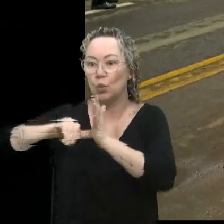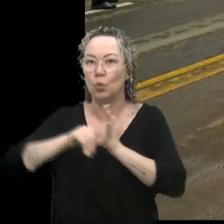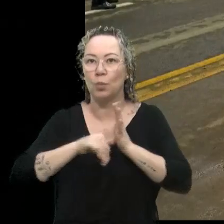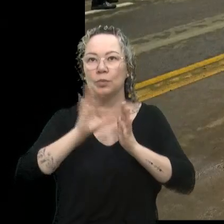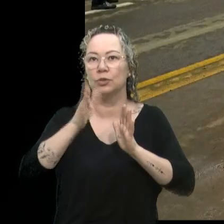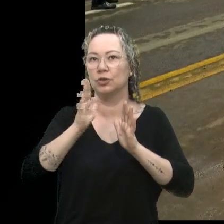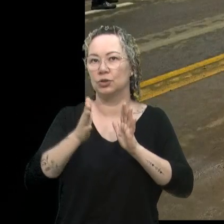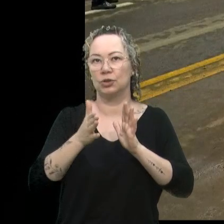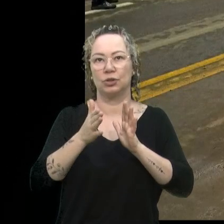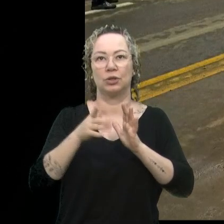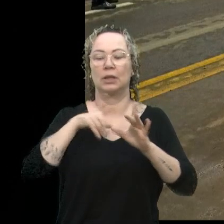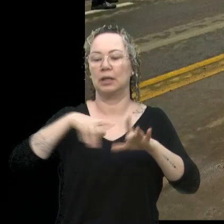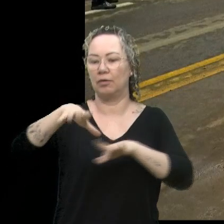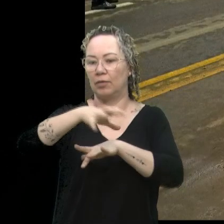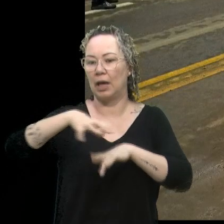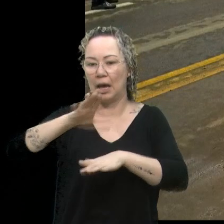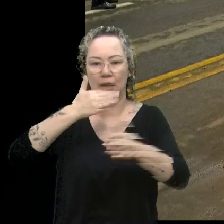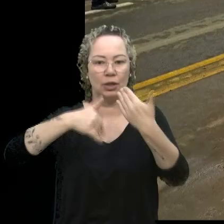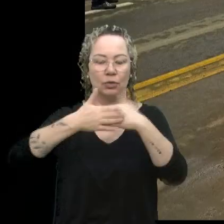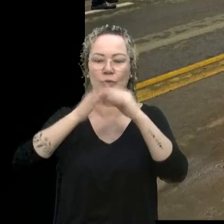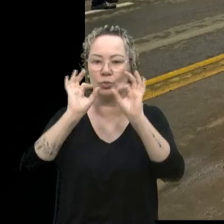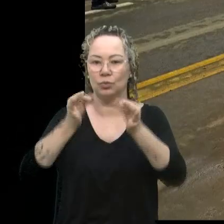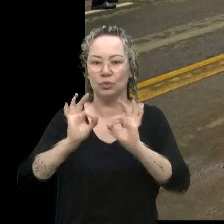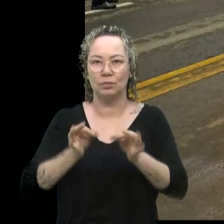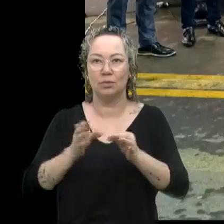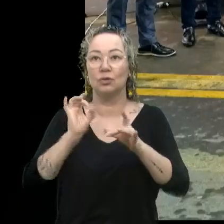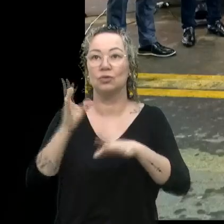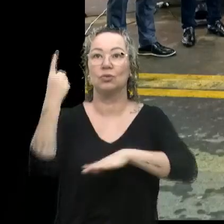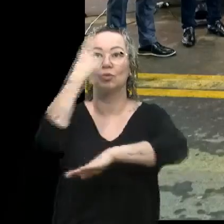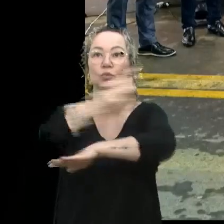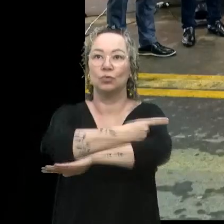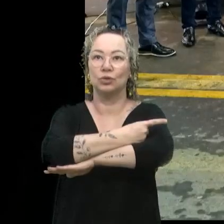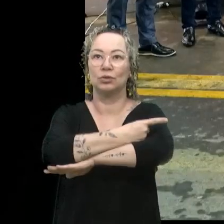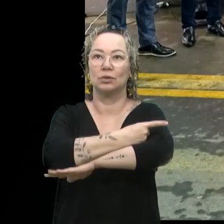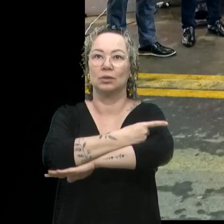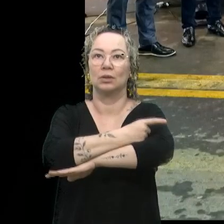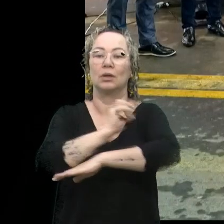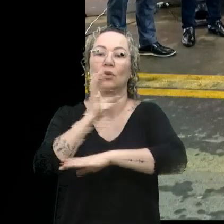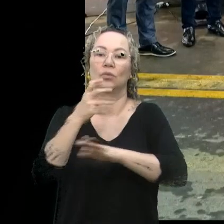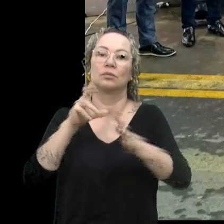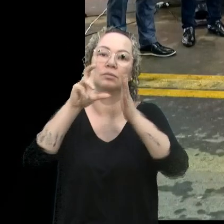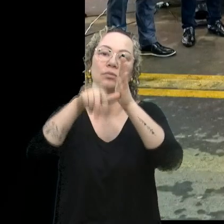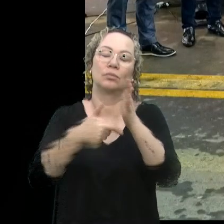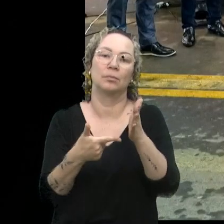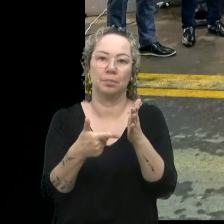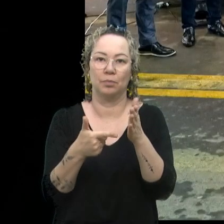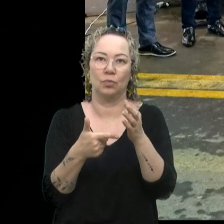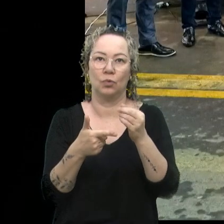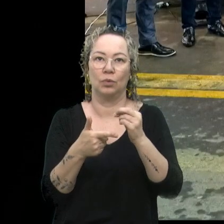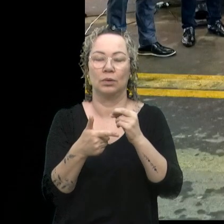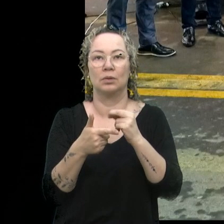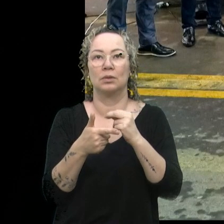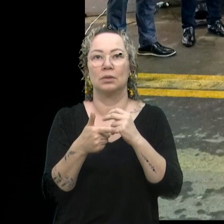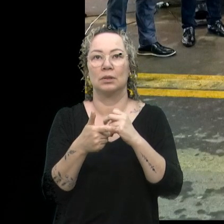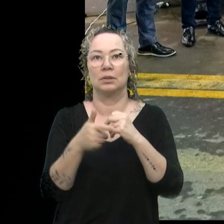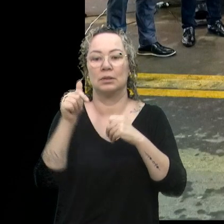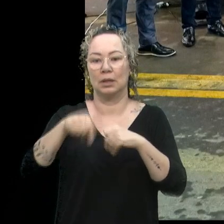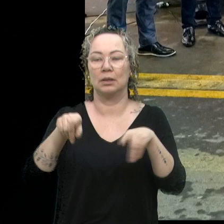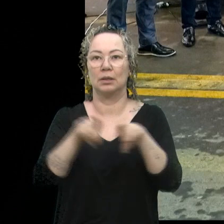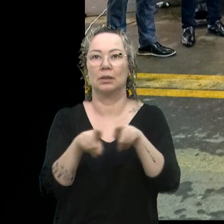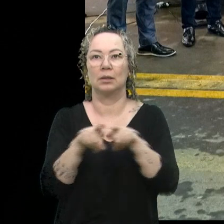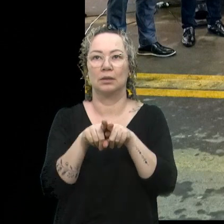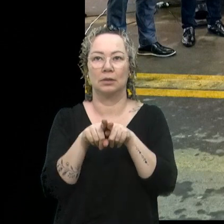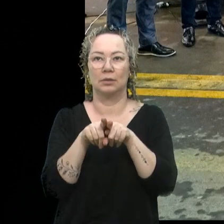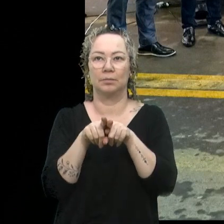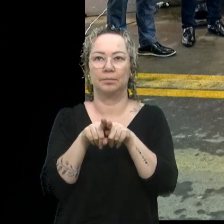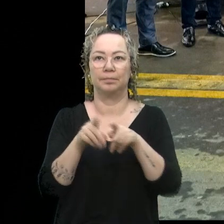a área, já estava tudo certo, somente a data que foi depois ao fato que ocorreu. E aqui também